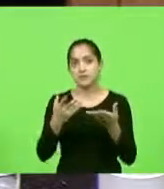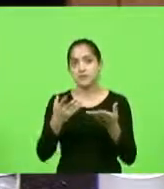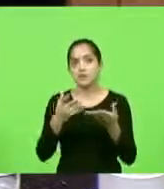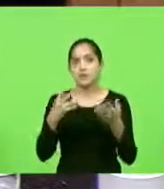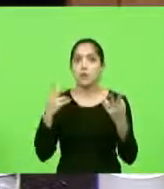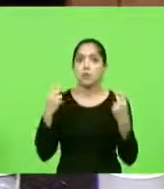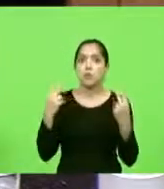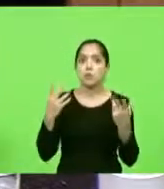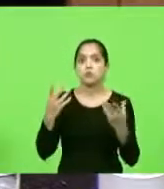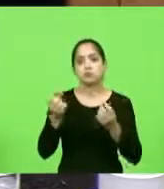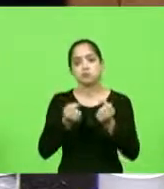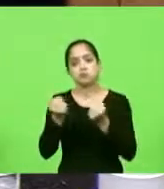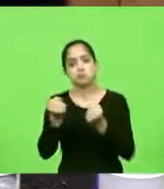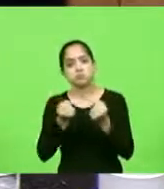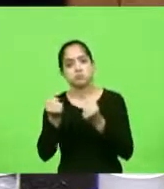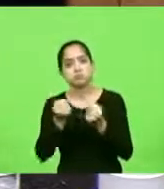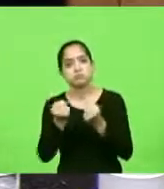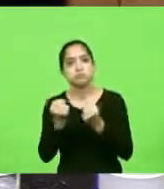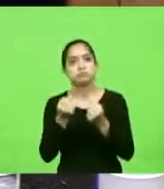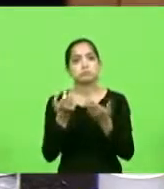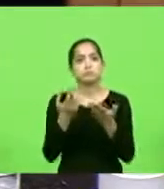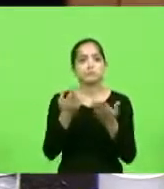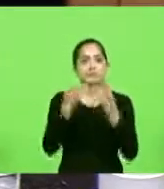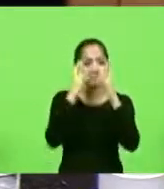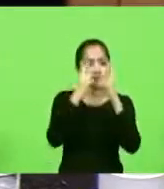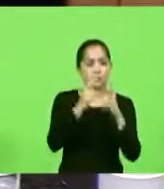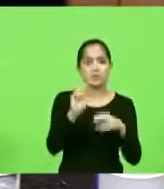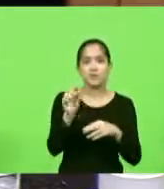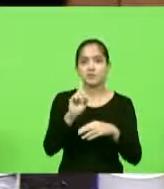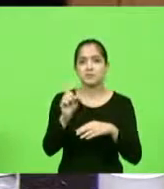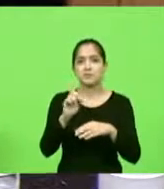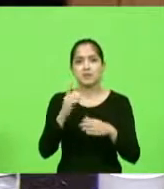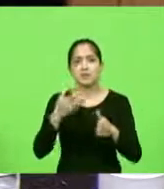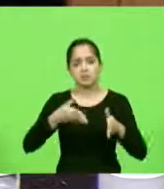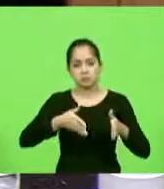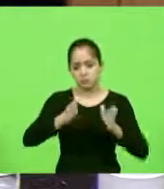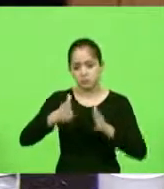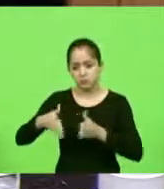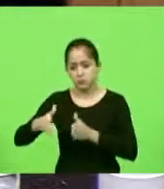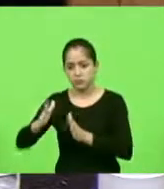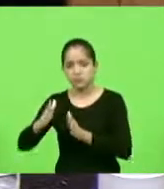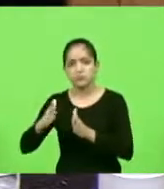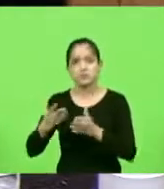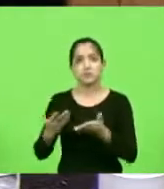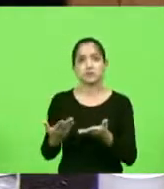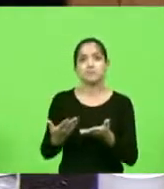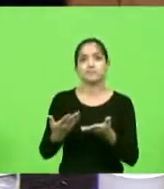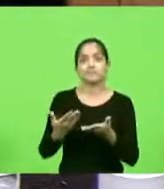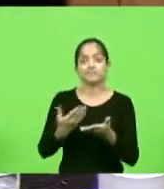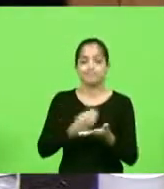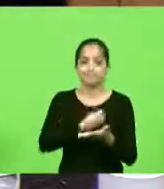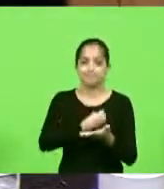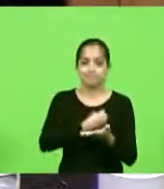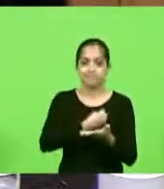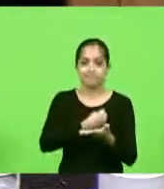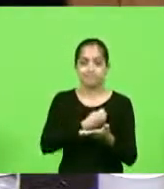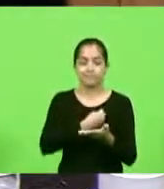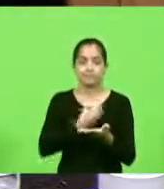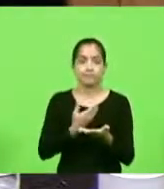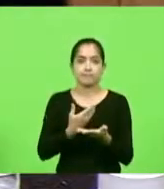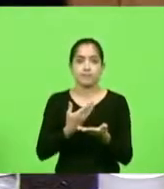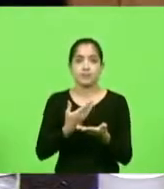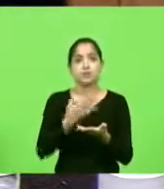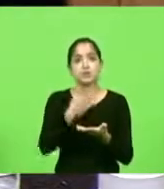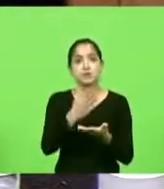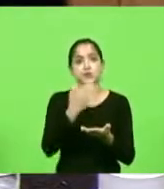ou alguns motoristas, não têm respeito, atravessam em faixa dupla, e ali tem vidas. Então, esse pedido de